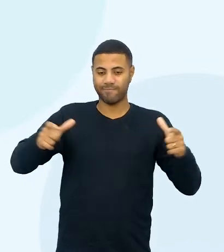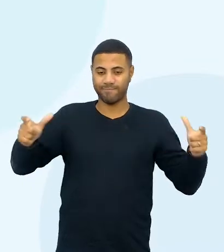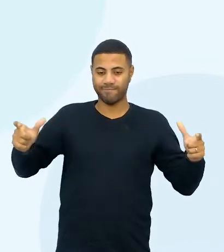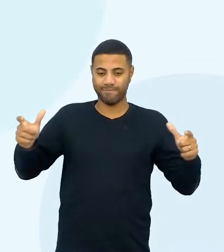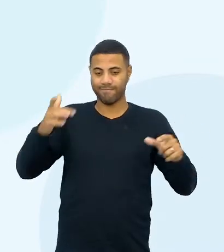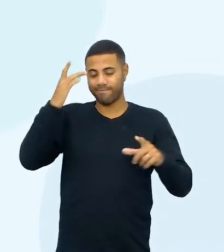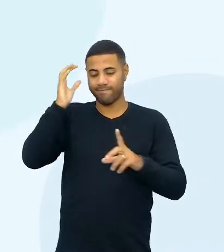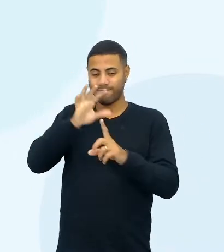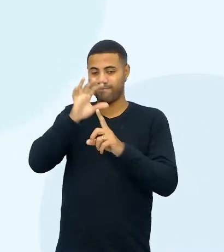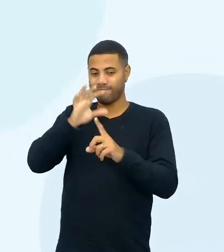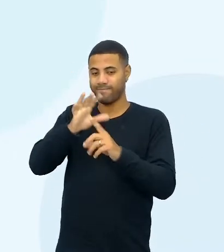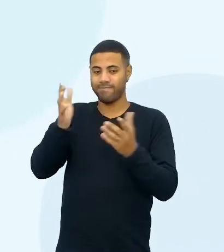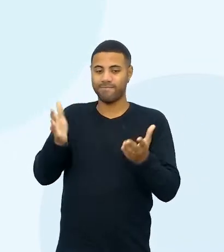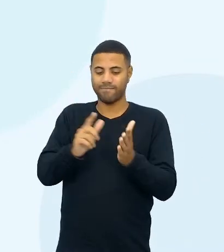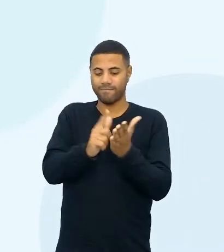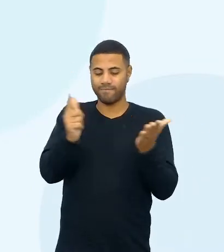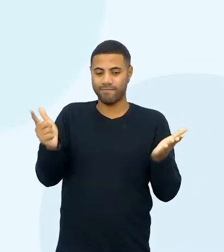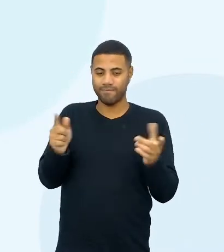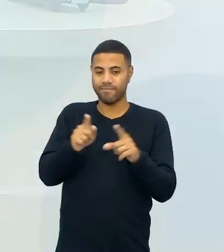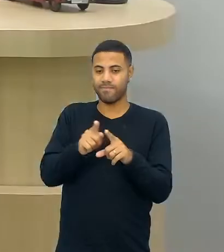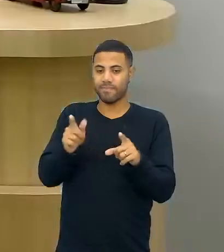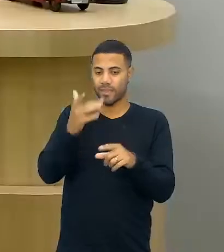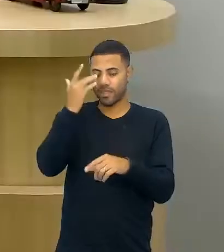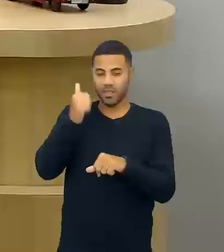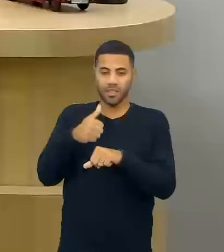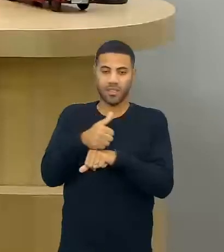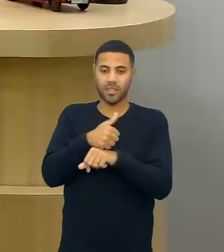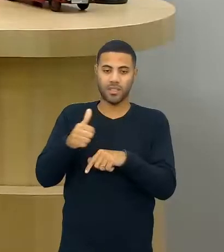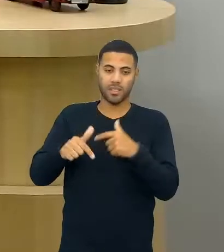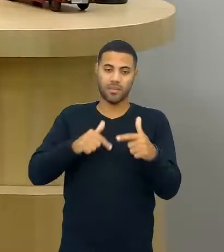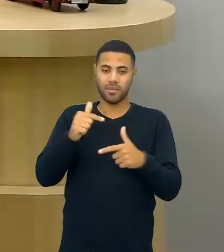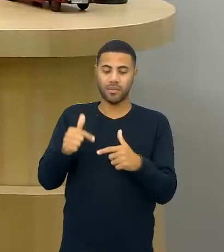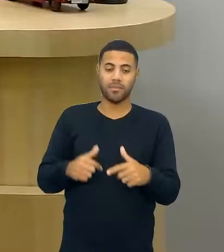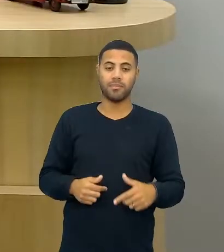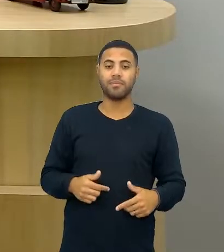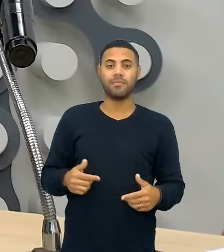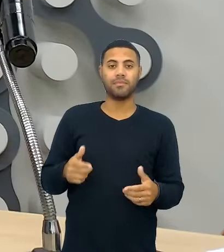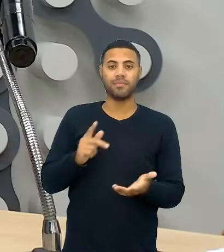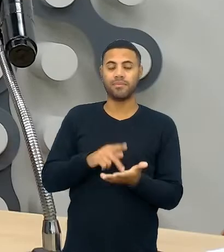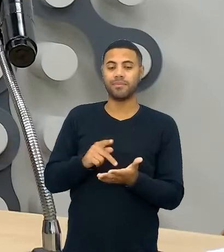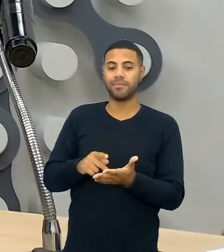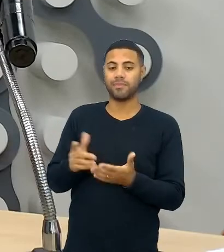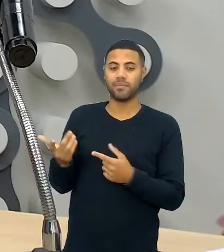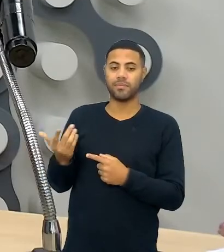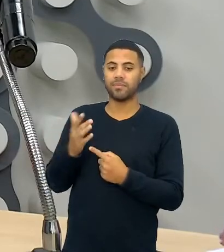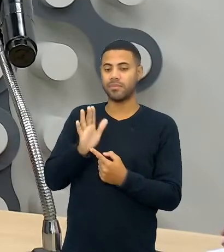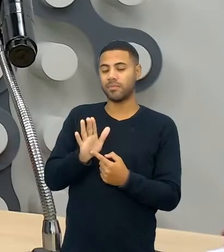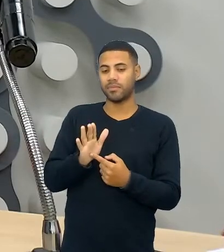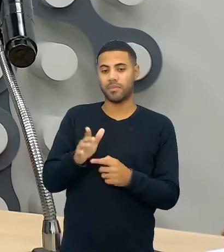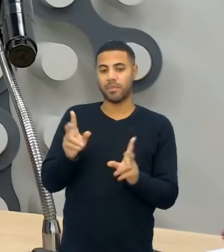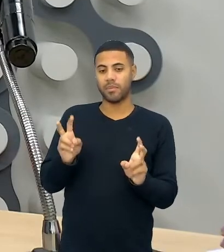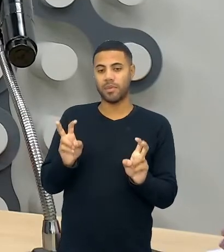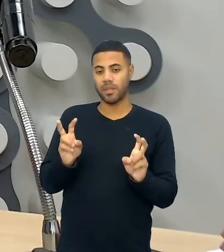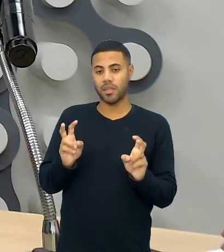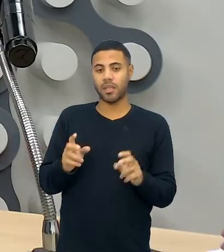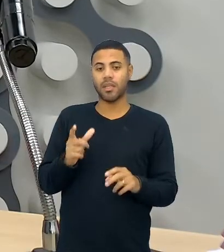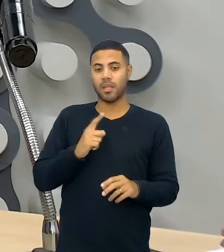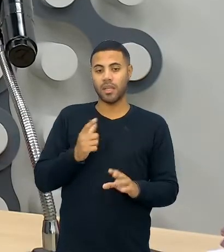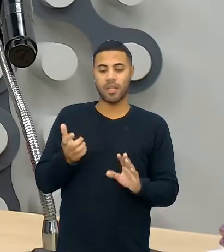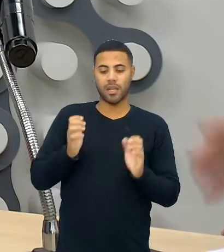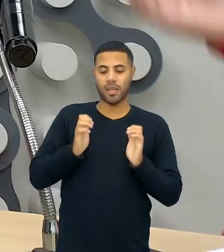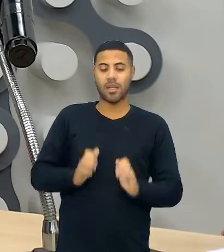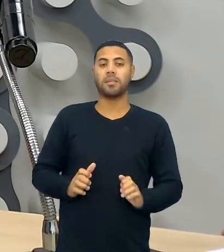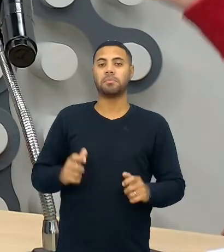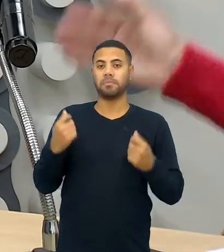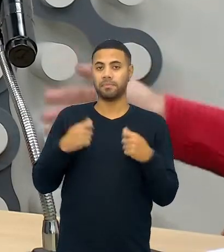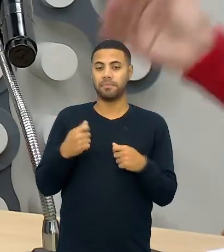profissões secundárias nesse mundo do jornalismo. Que bacana. Lembrando aí, né, que para você, mesmo sendo secundário, tem uma ética por trás. Tem